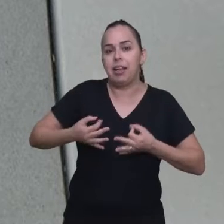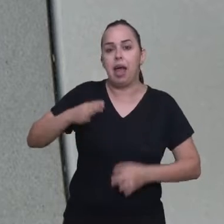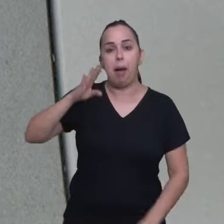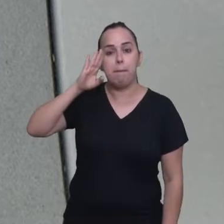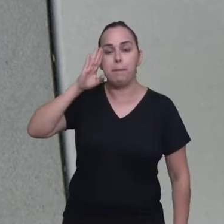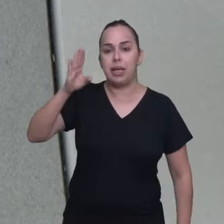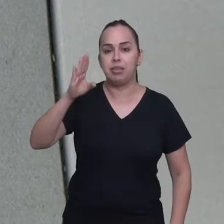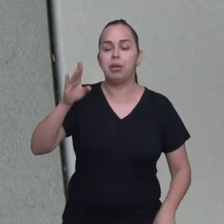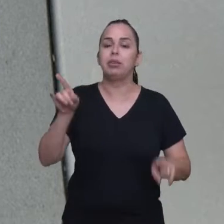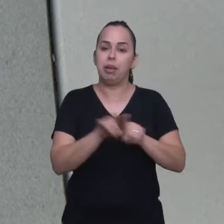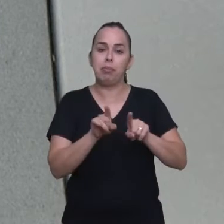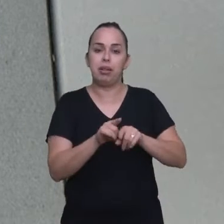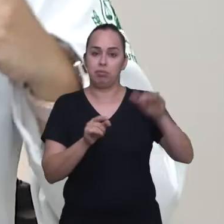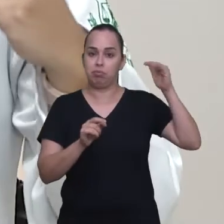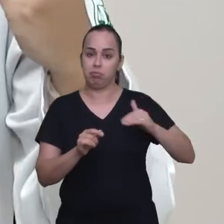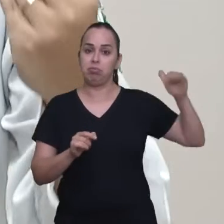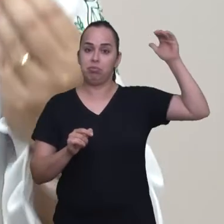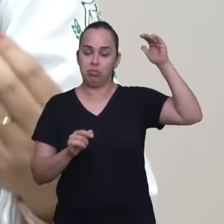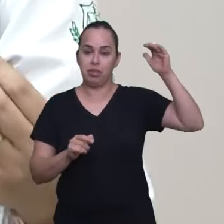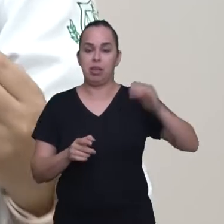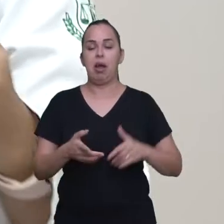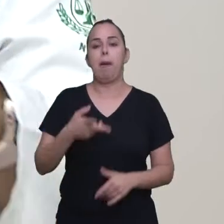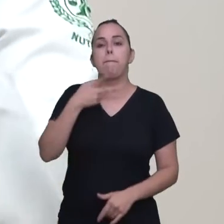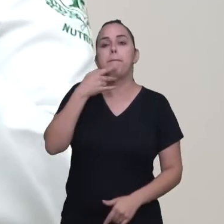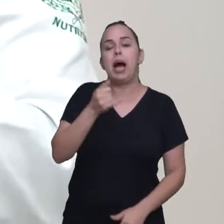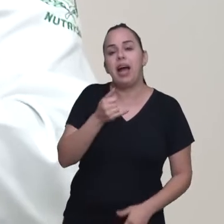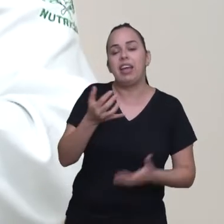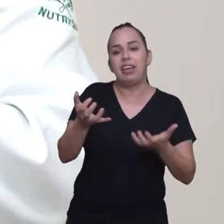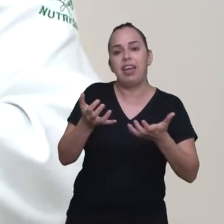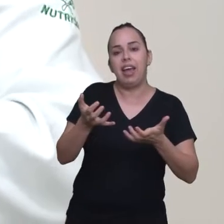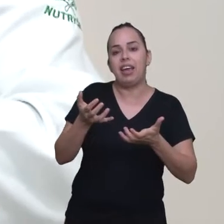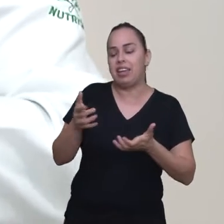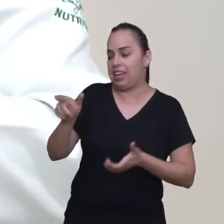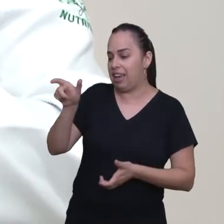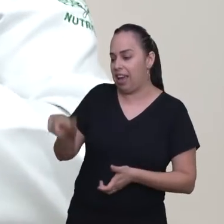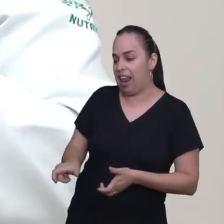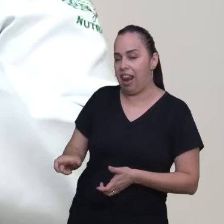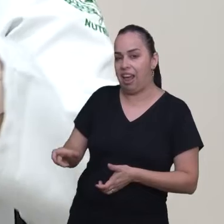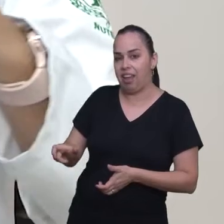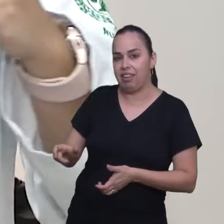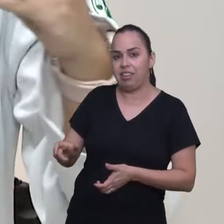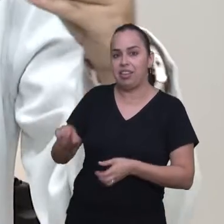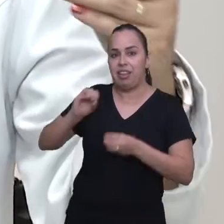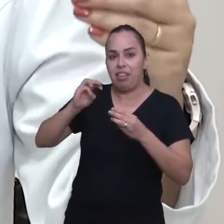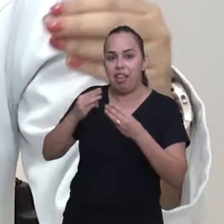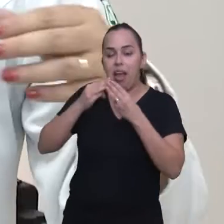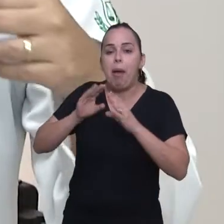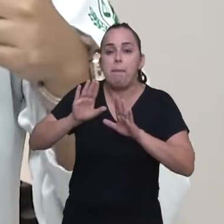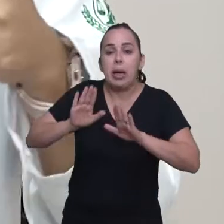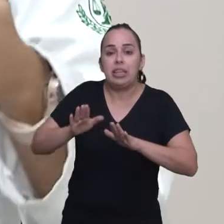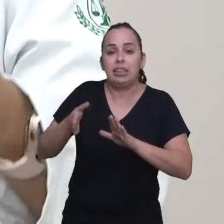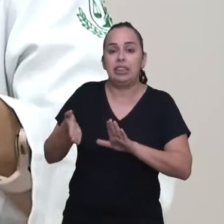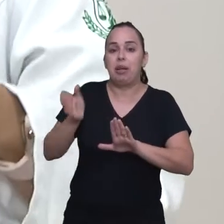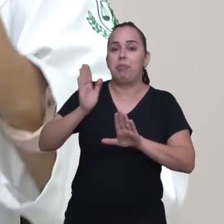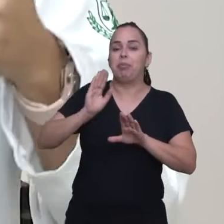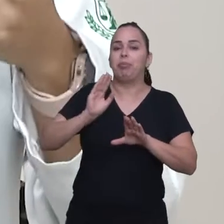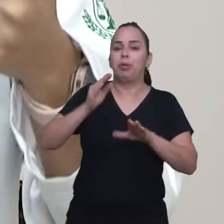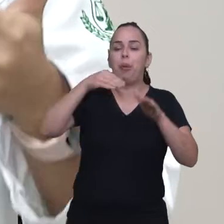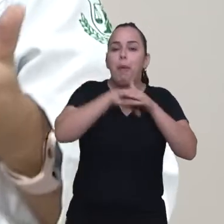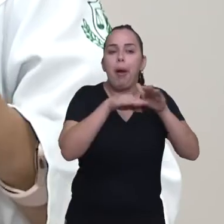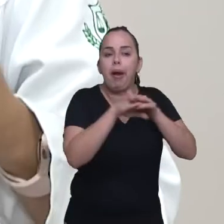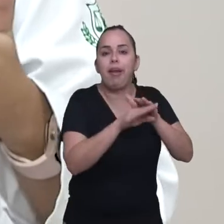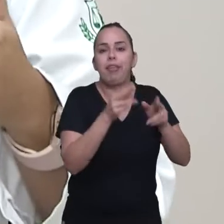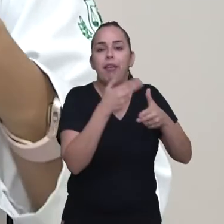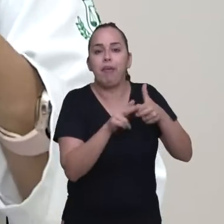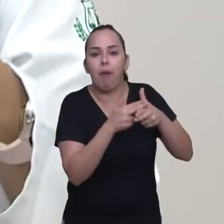prioridade também entre os adultos. Os pais querem que a criança faça uma dieta, mas dentro do armário tem bolacha recheada,